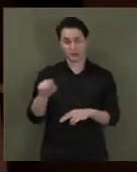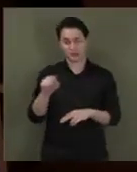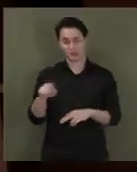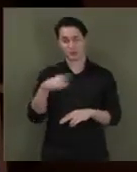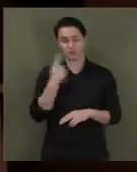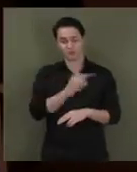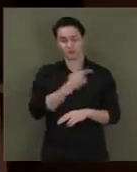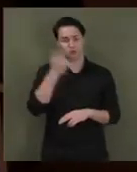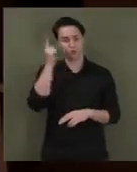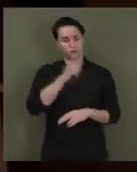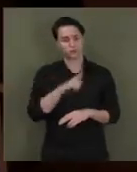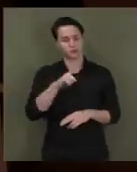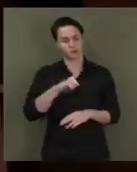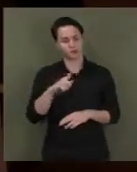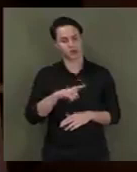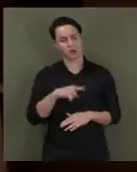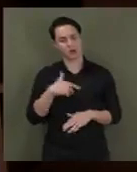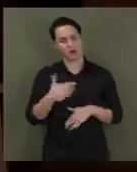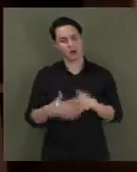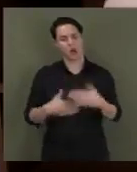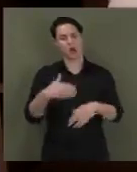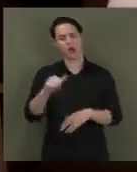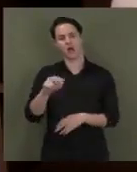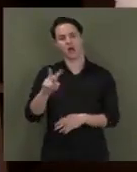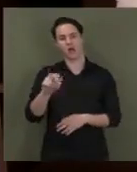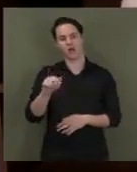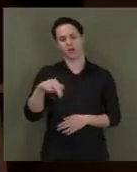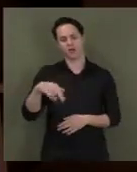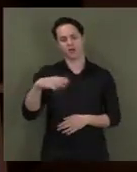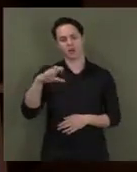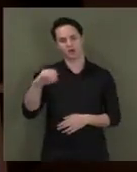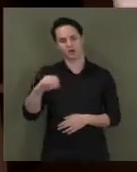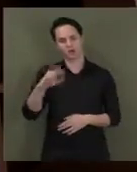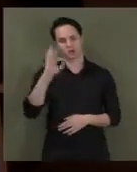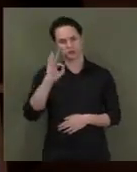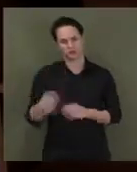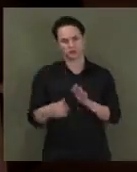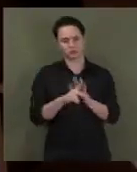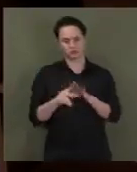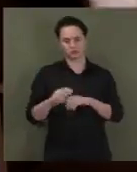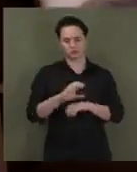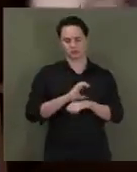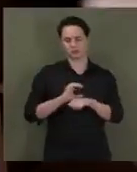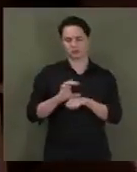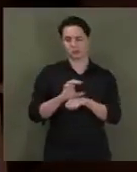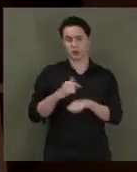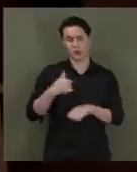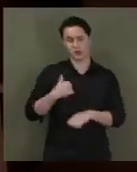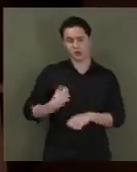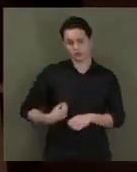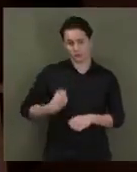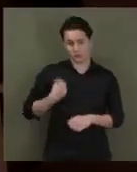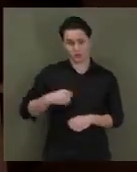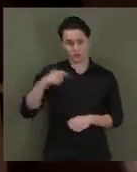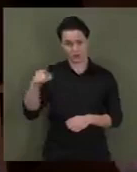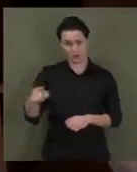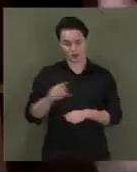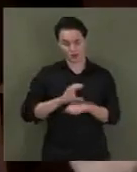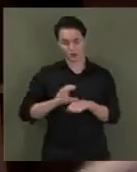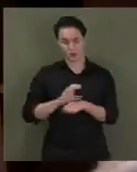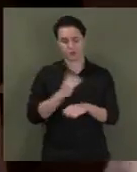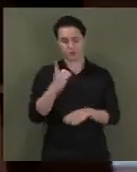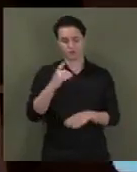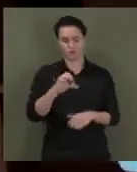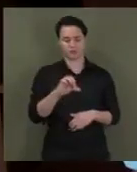tivemos grandes avanços consagrados na Constituição. Eu estava lá, ampliando